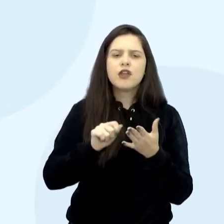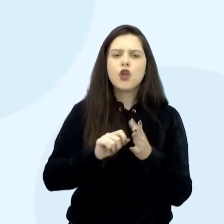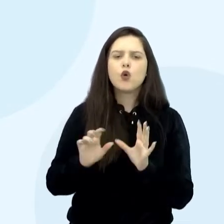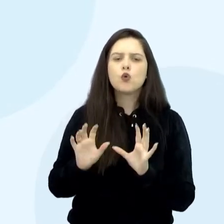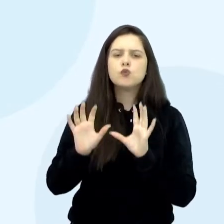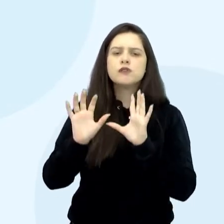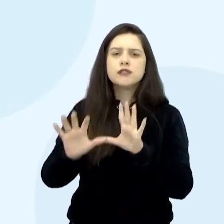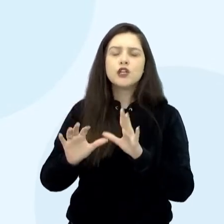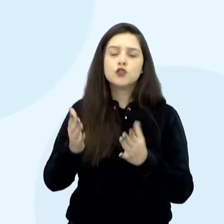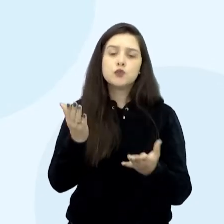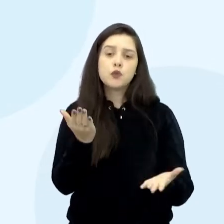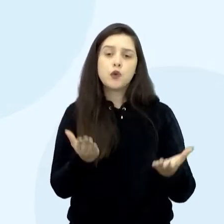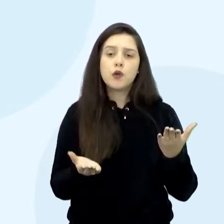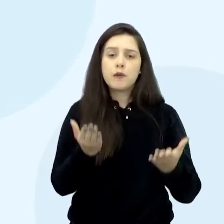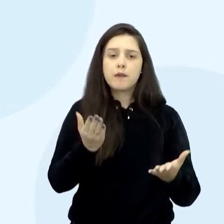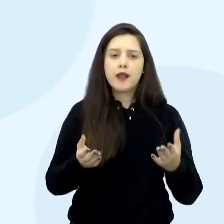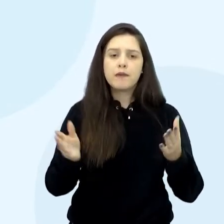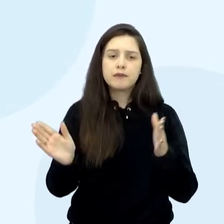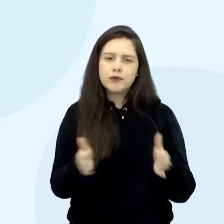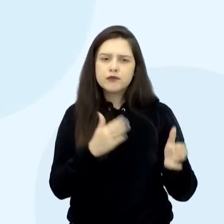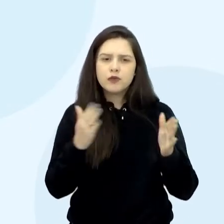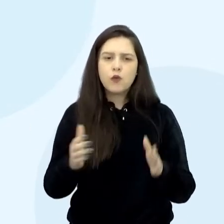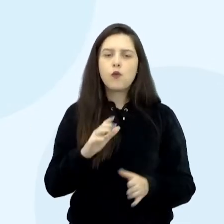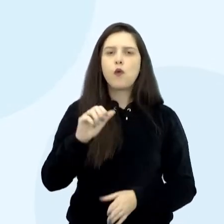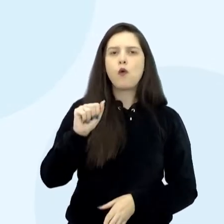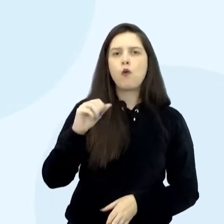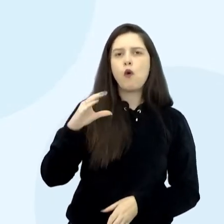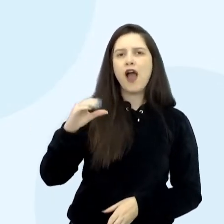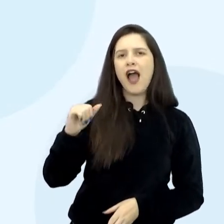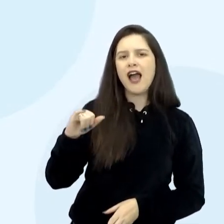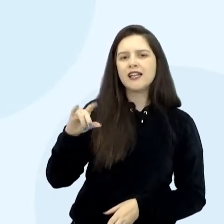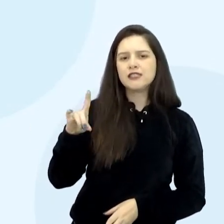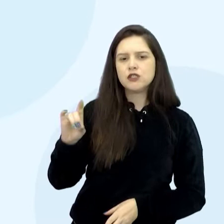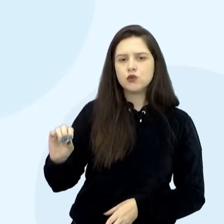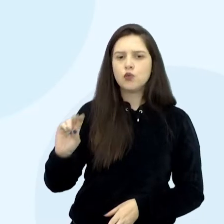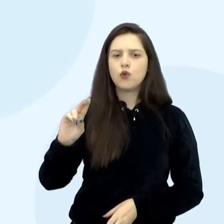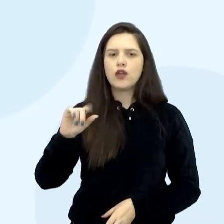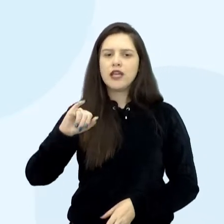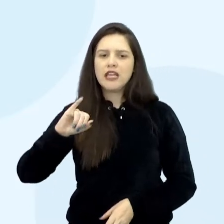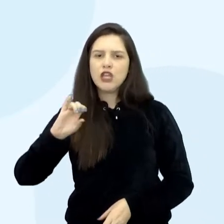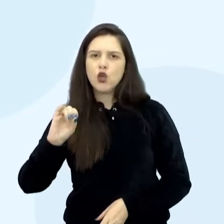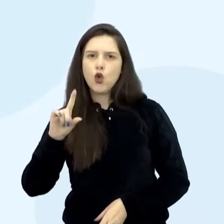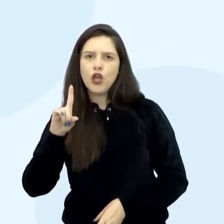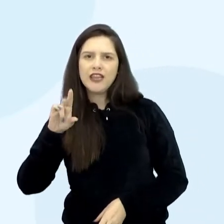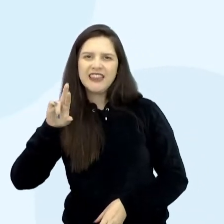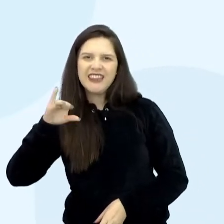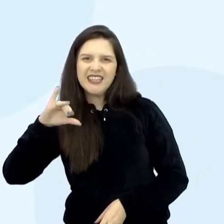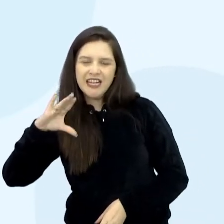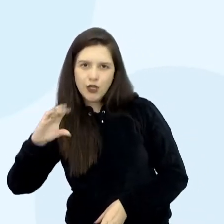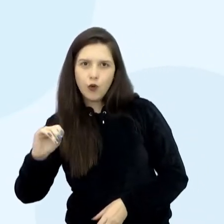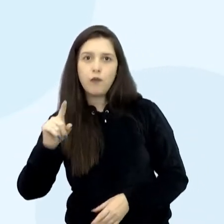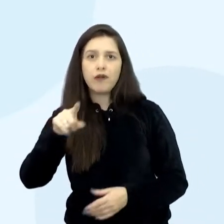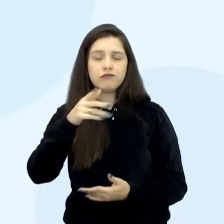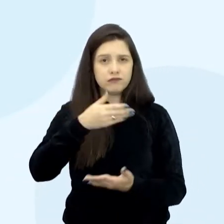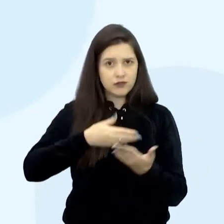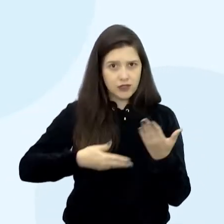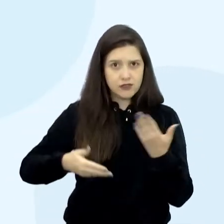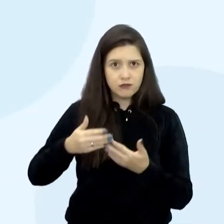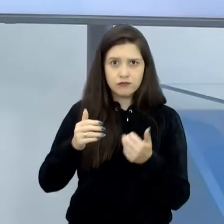para a reação de produção do ácido iodídrico. Então eu vou deixar isso aí de exercício para o momento da interação,